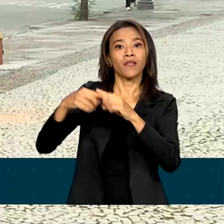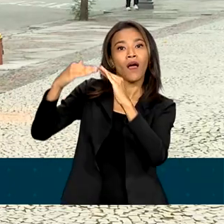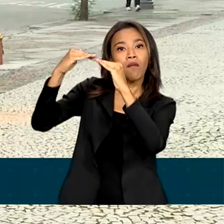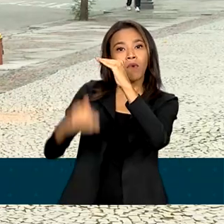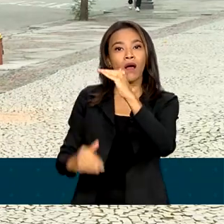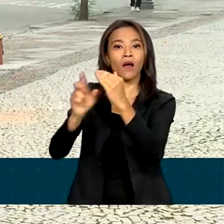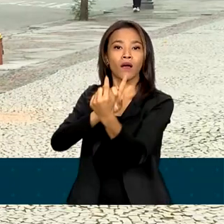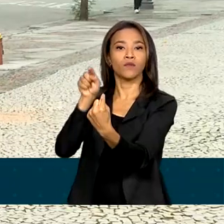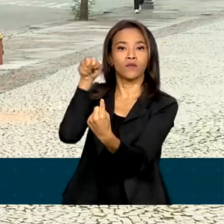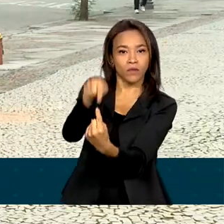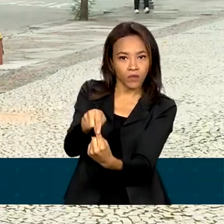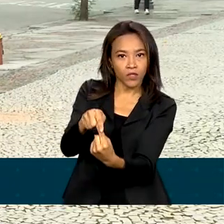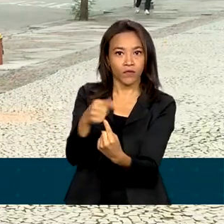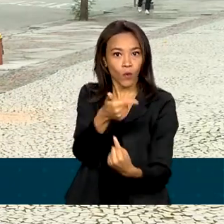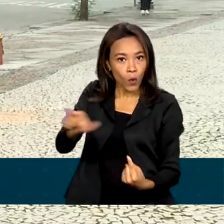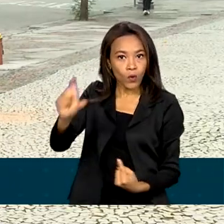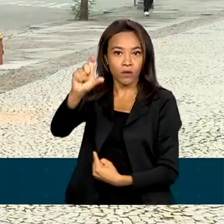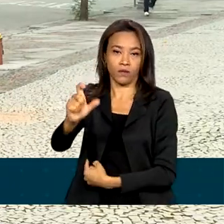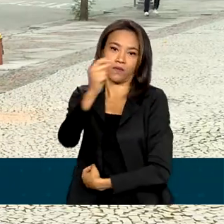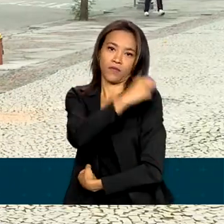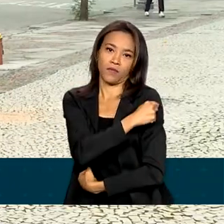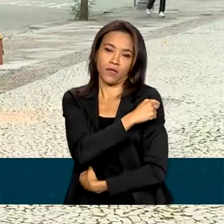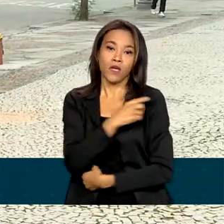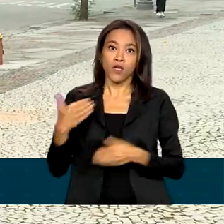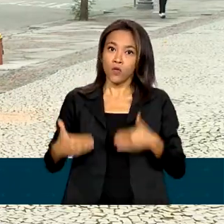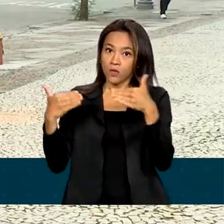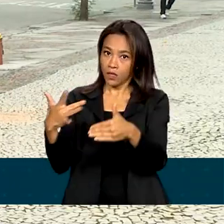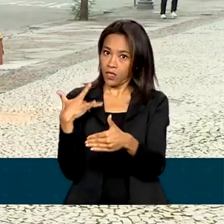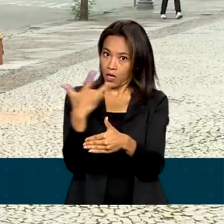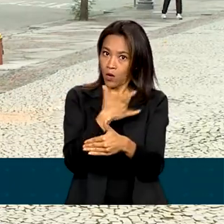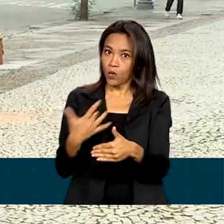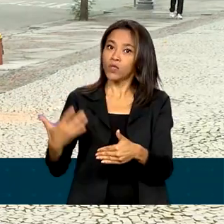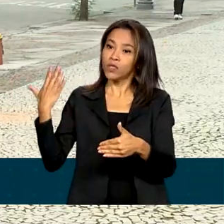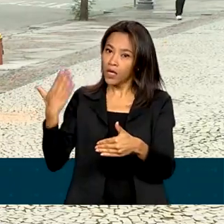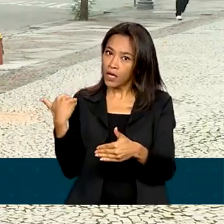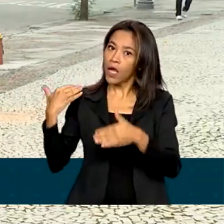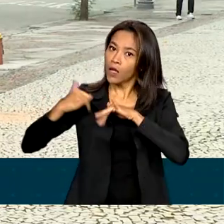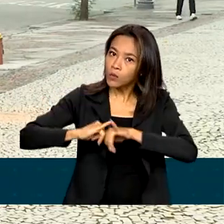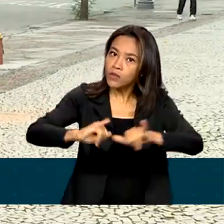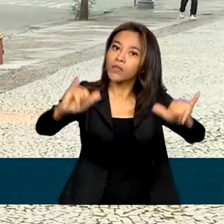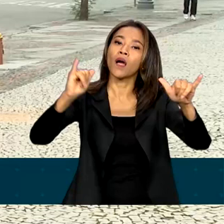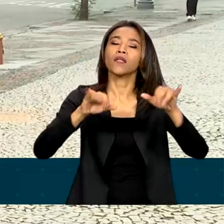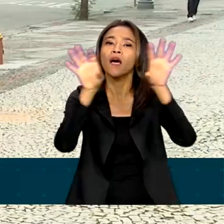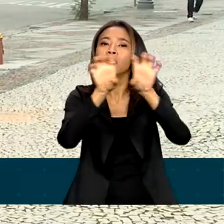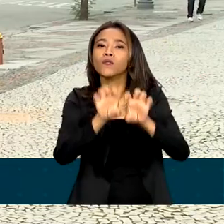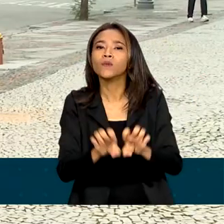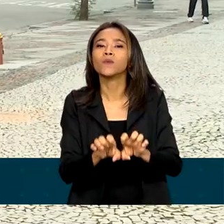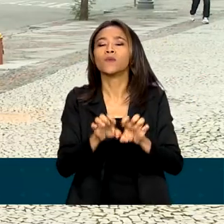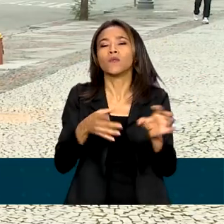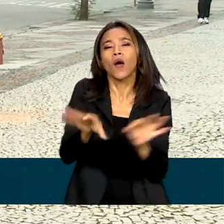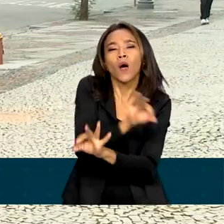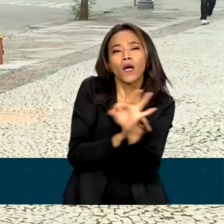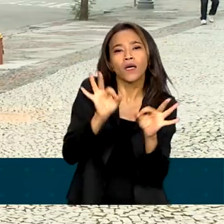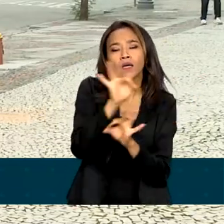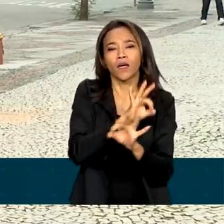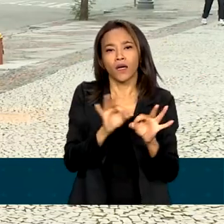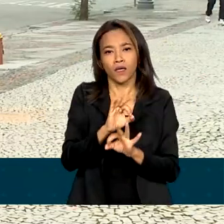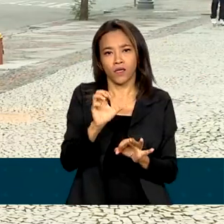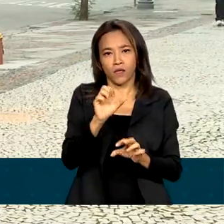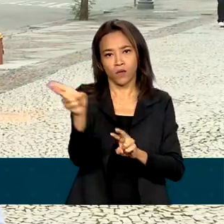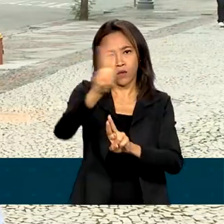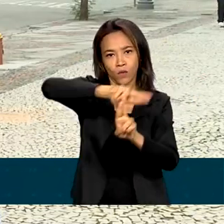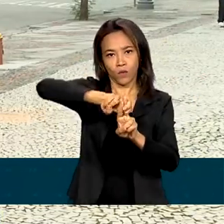E o Ministério da Saúde tem anunciado como prioridade a reconstrução do SUS e também a retomada da cultura da imunização,